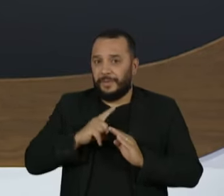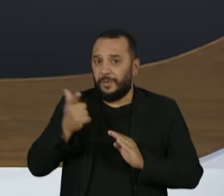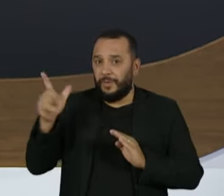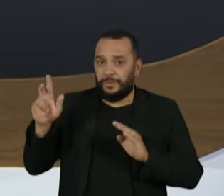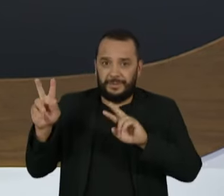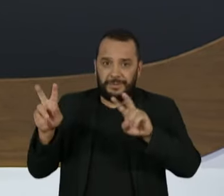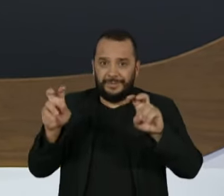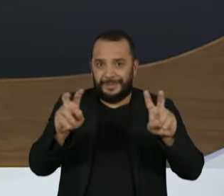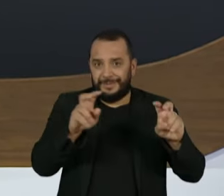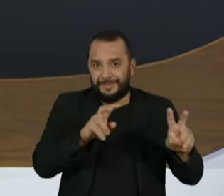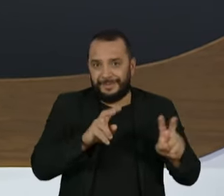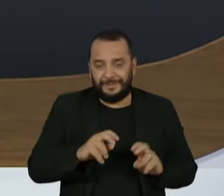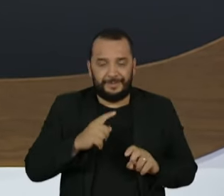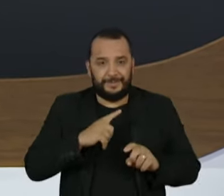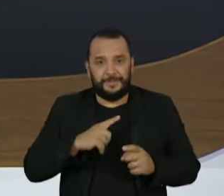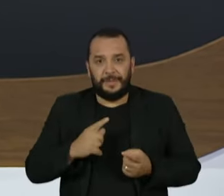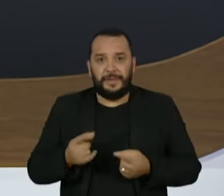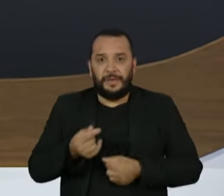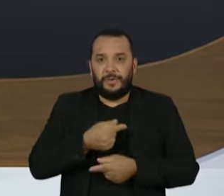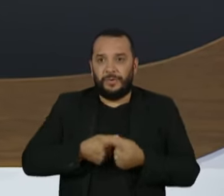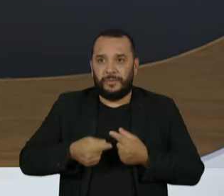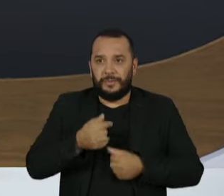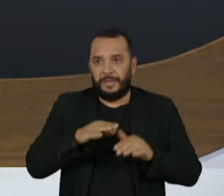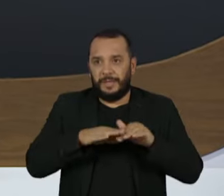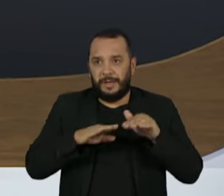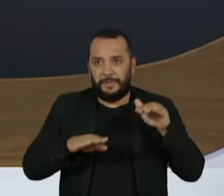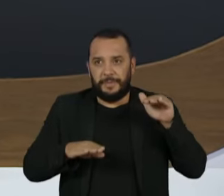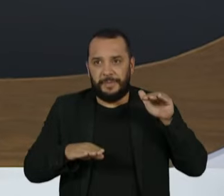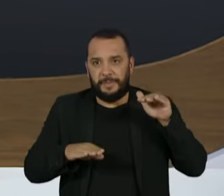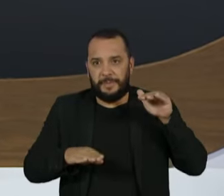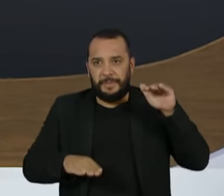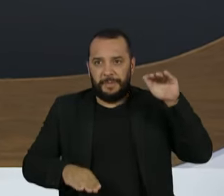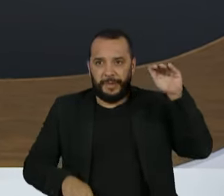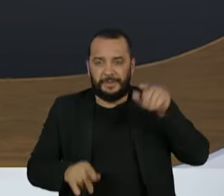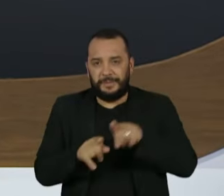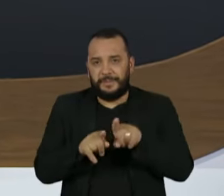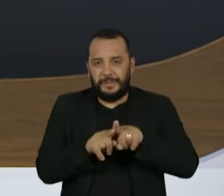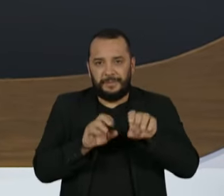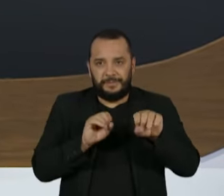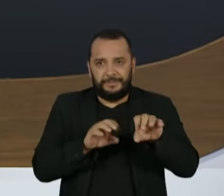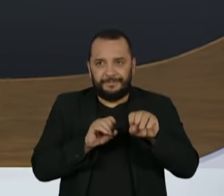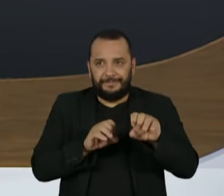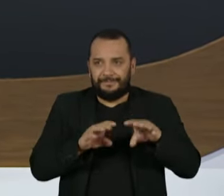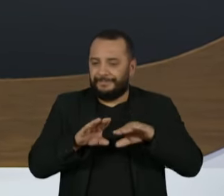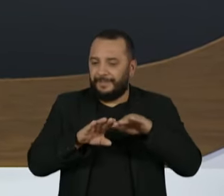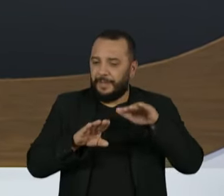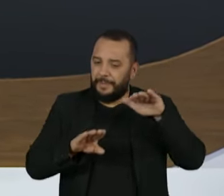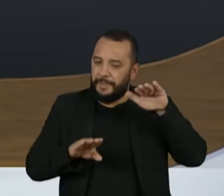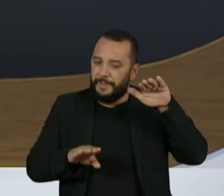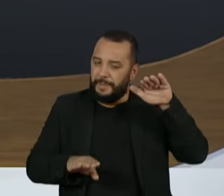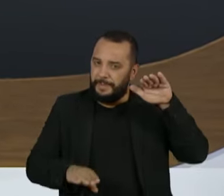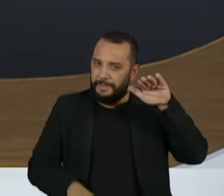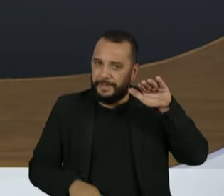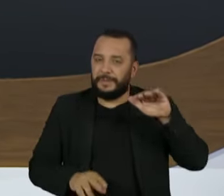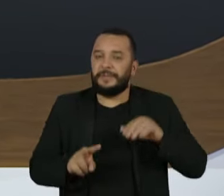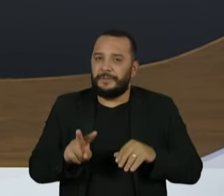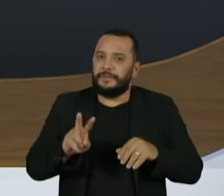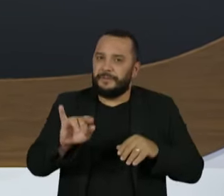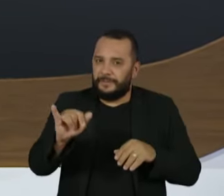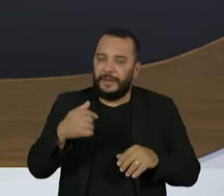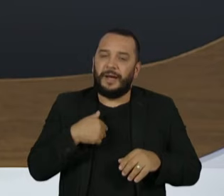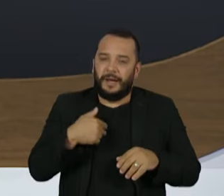nesse a desigualdade econômica geracional e Educacional vai condenar uma parcela grande do mundo